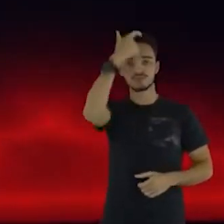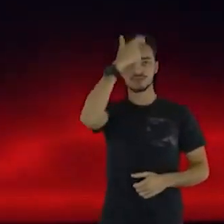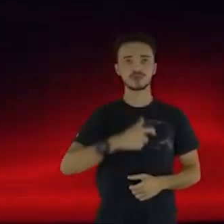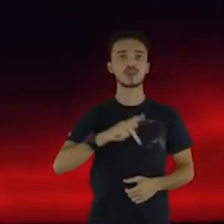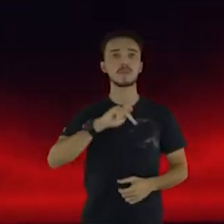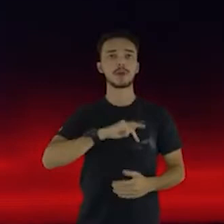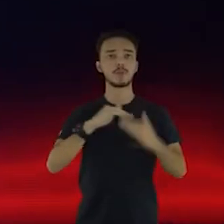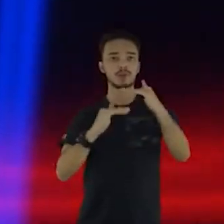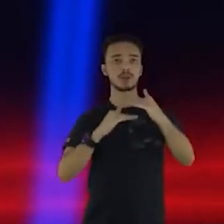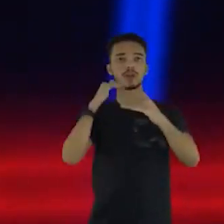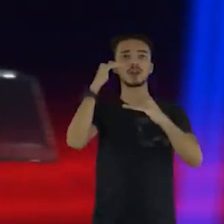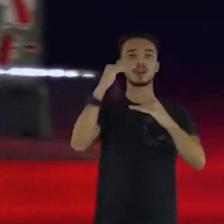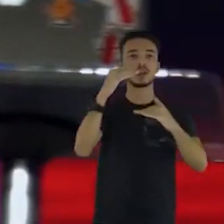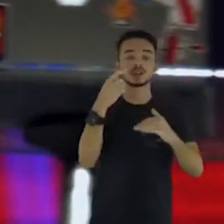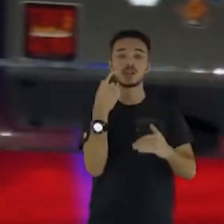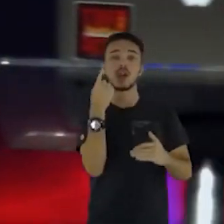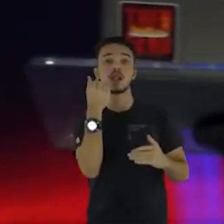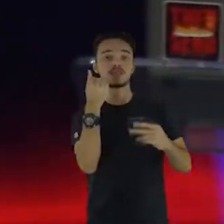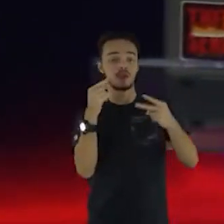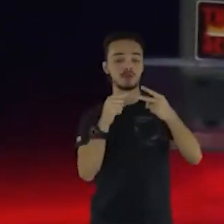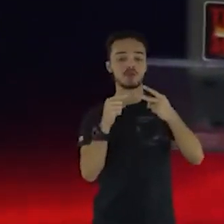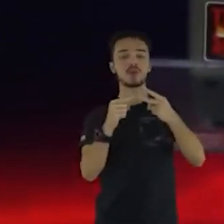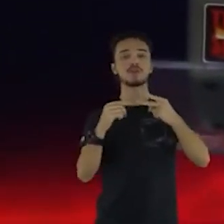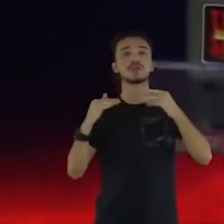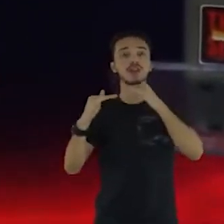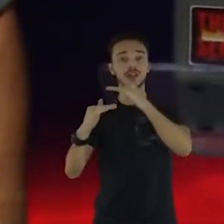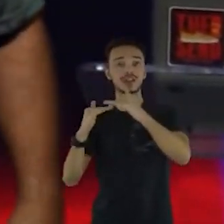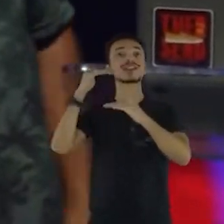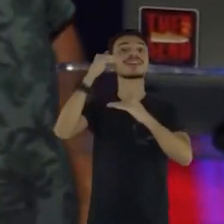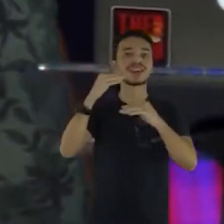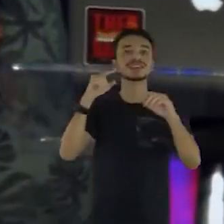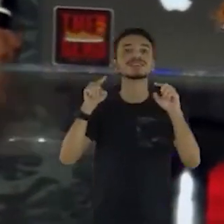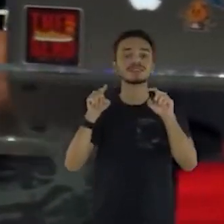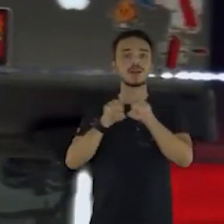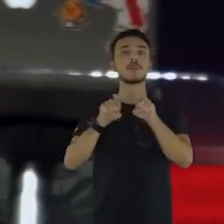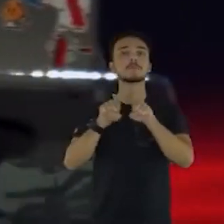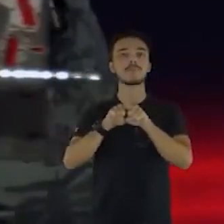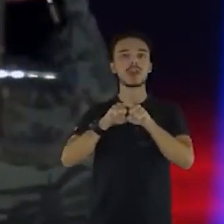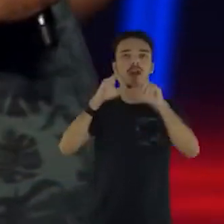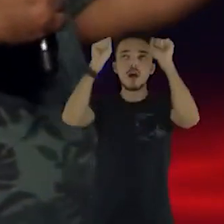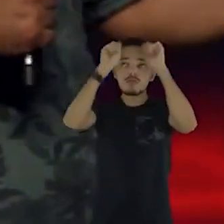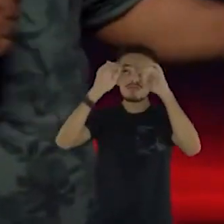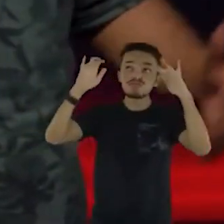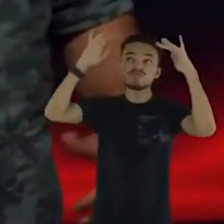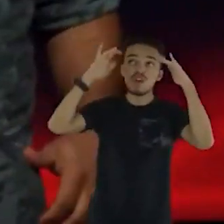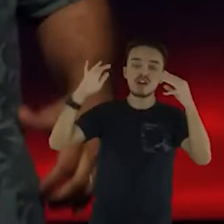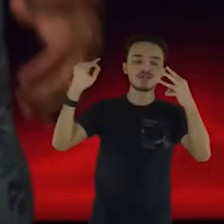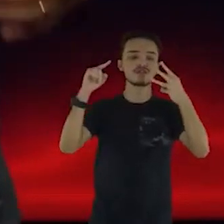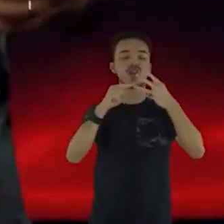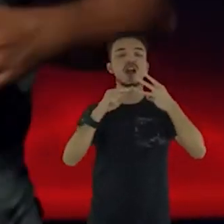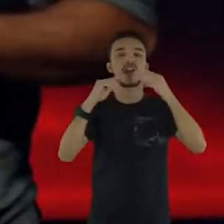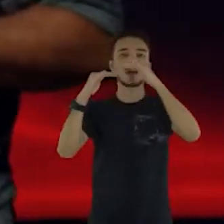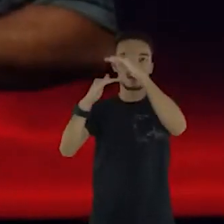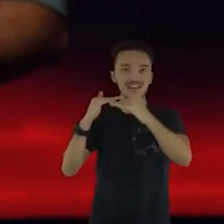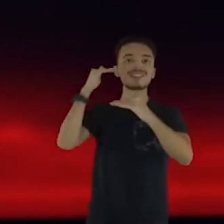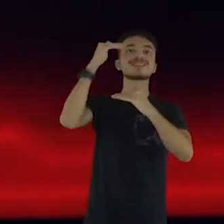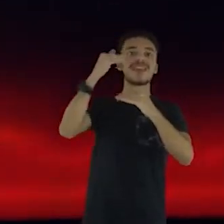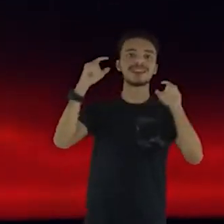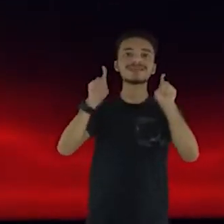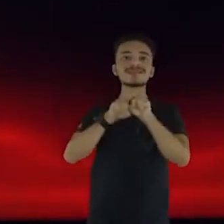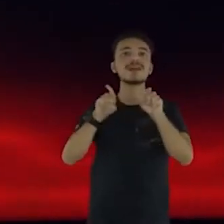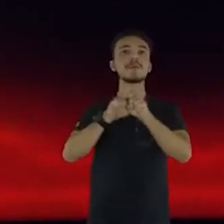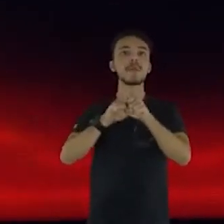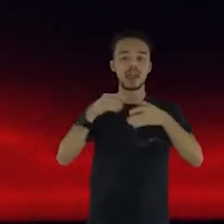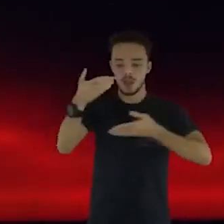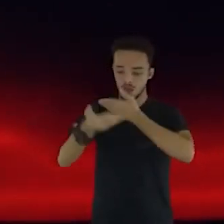crescer os seus planos, os seus projetos, as suas ideias, depois vai crescer o seu relacionamento, vai começar a